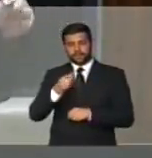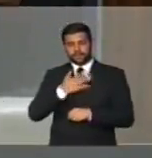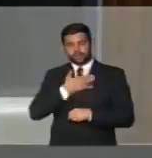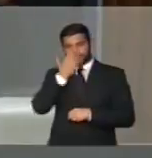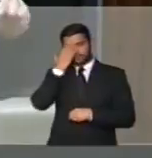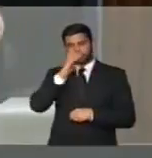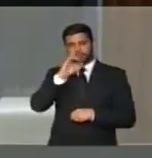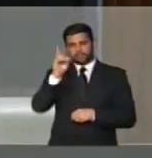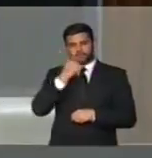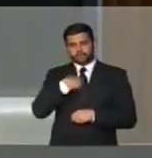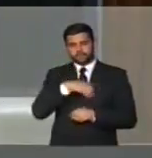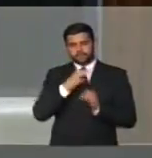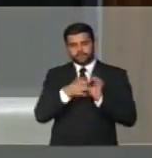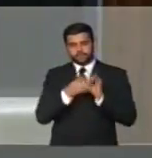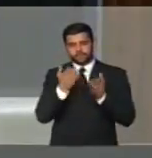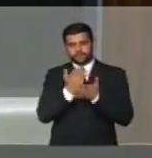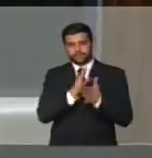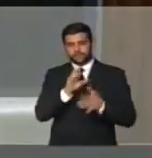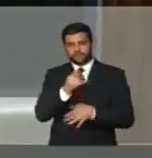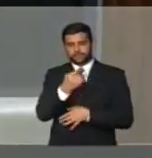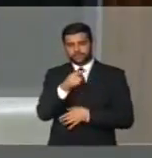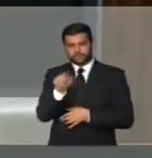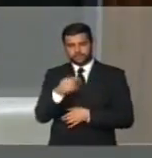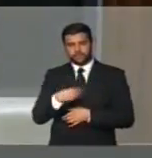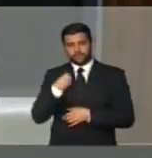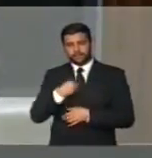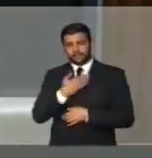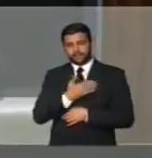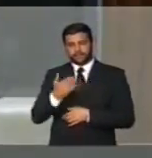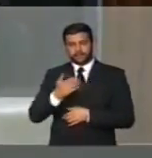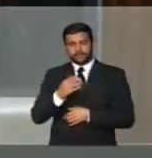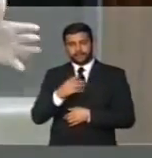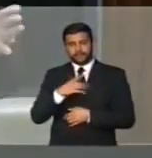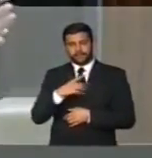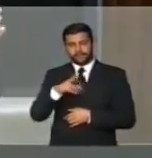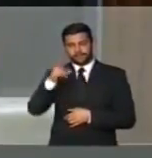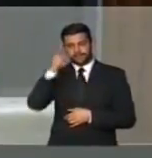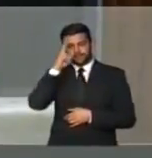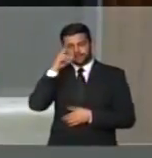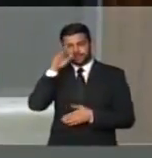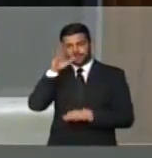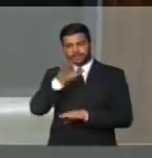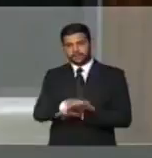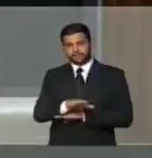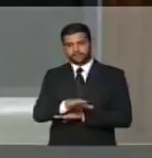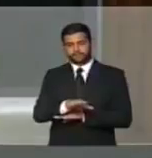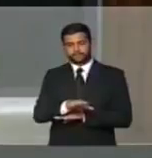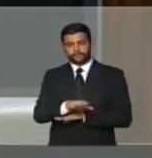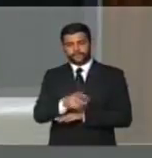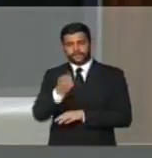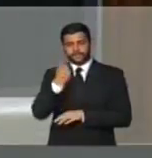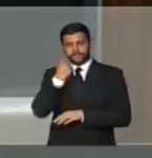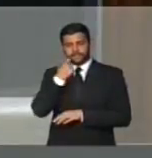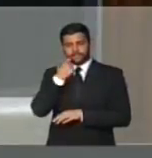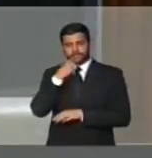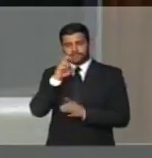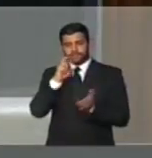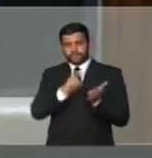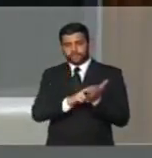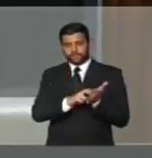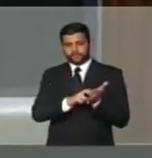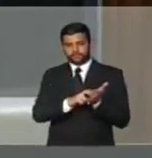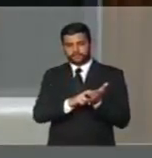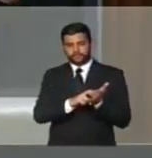a Deus, deixou de fazer obstrução aqui, que nas segundas à tarde, nas sextas pela